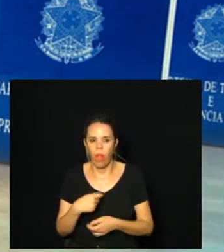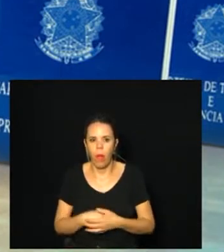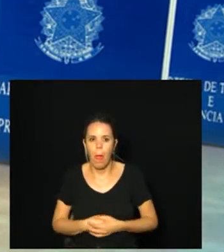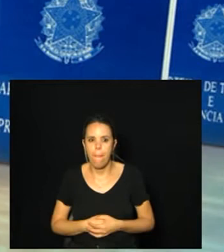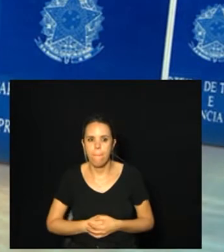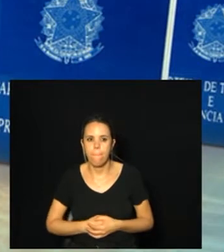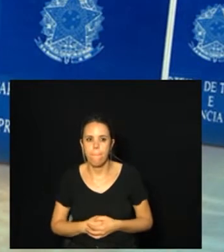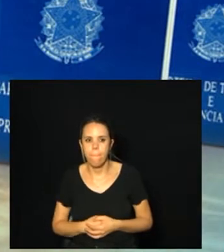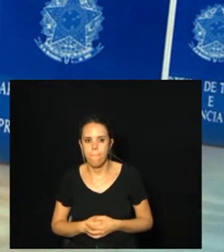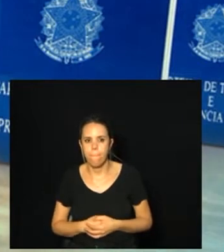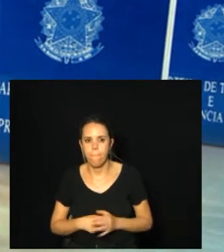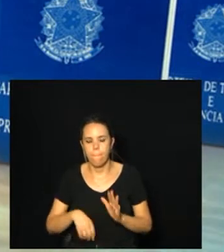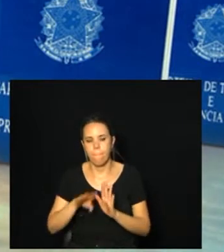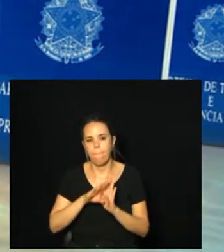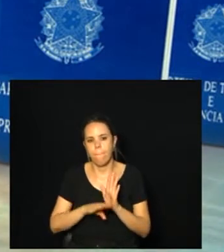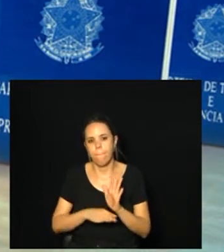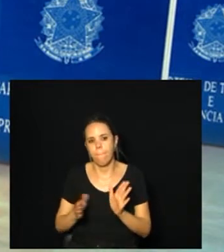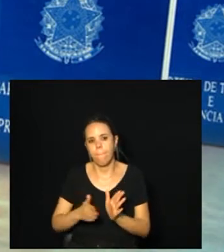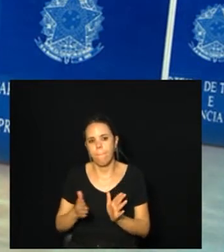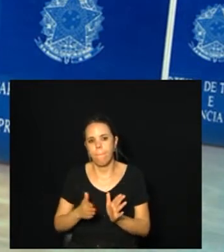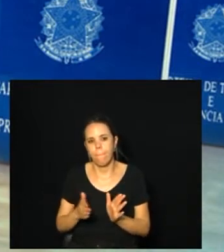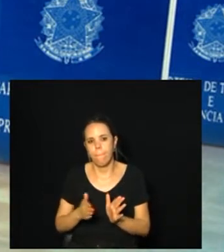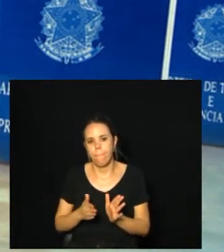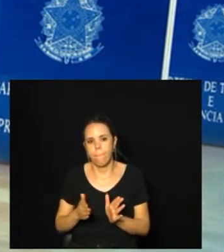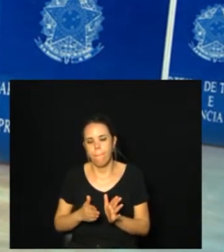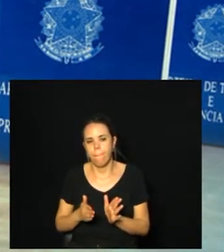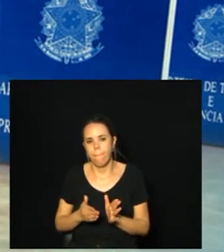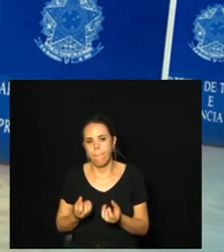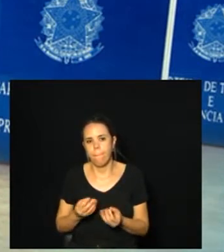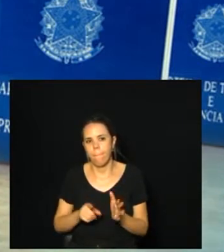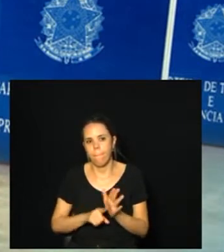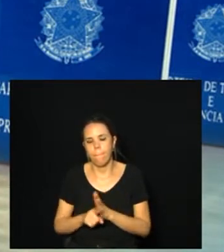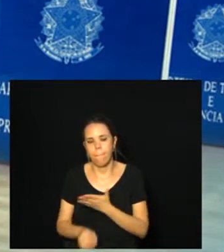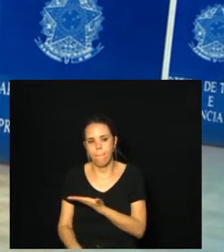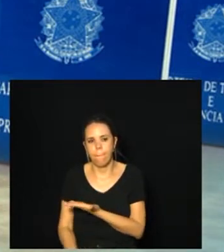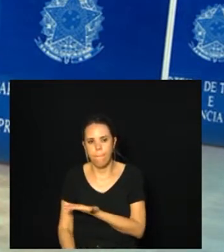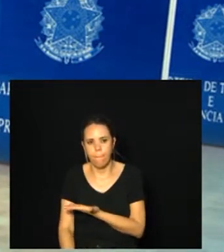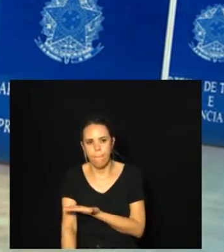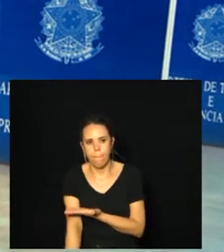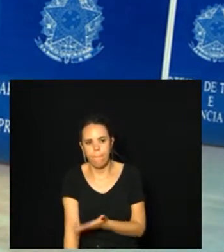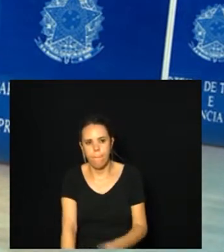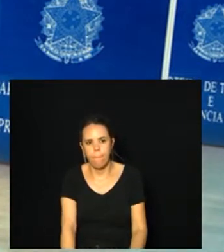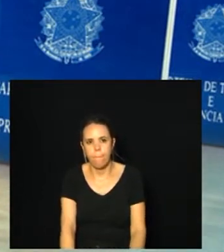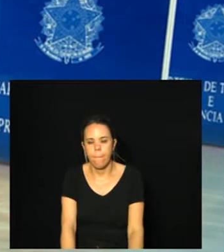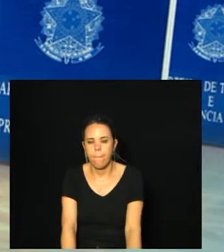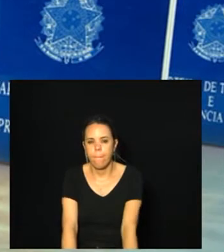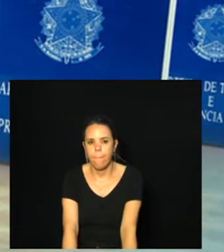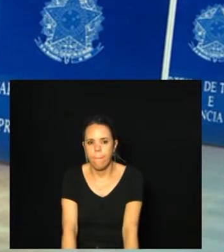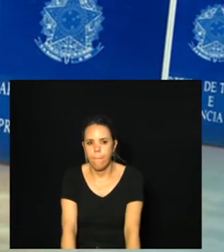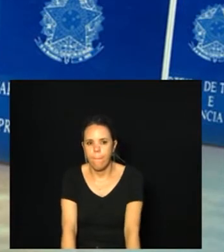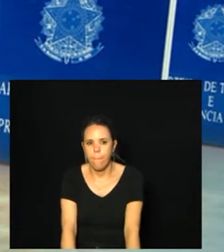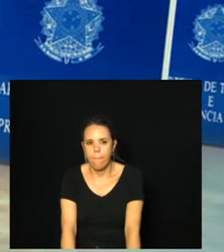social e programador de produção. Mais informações você encontra em